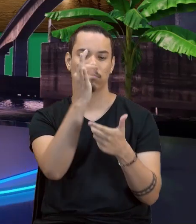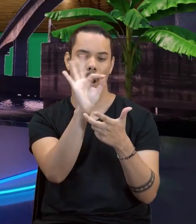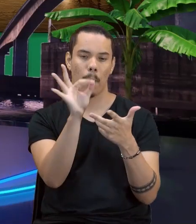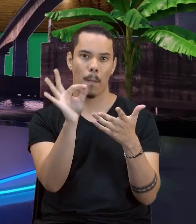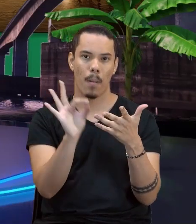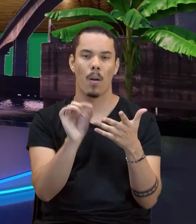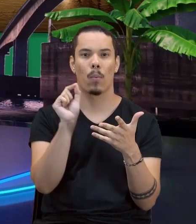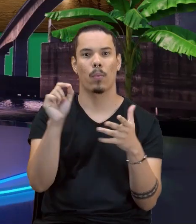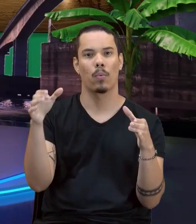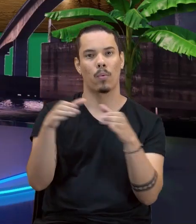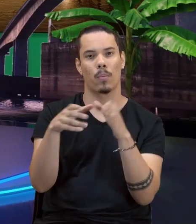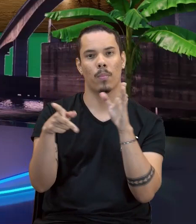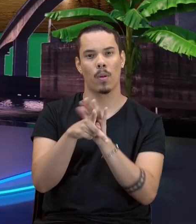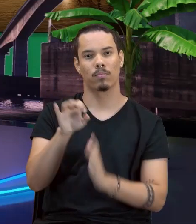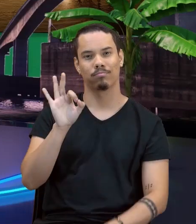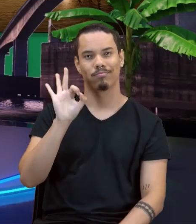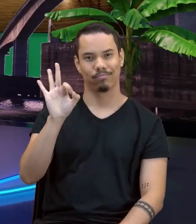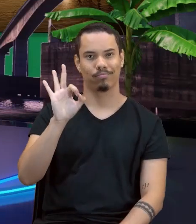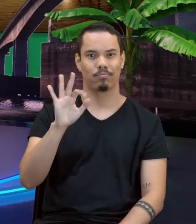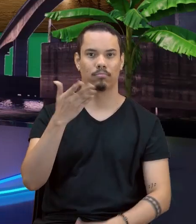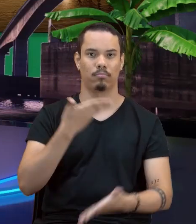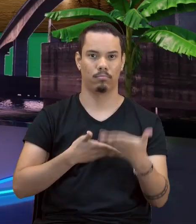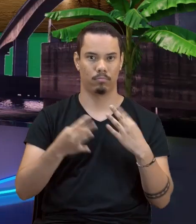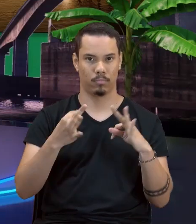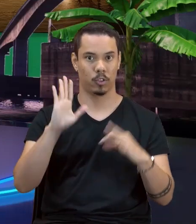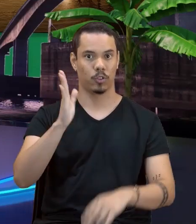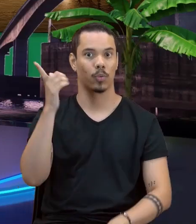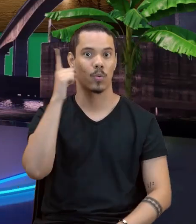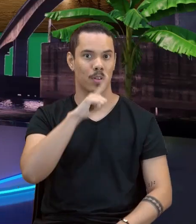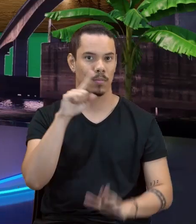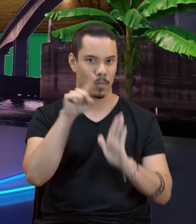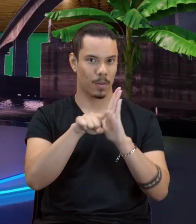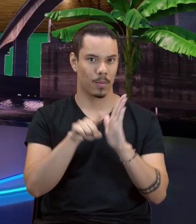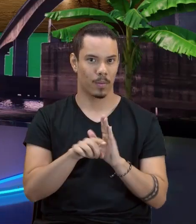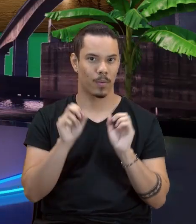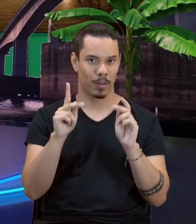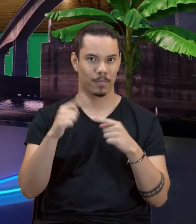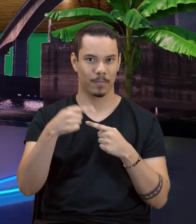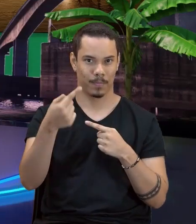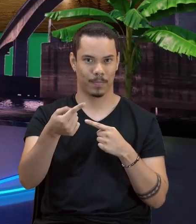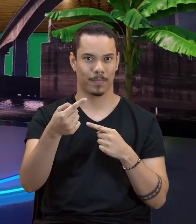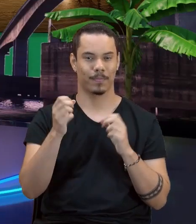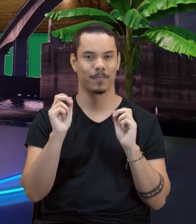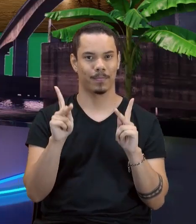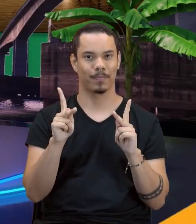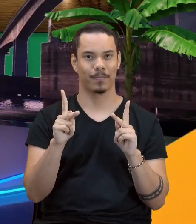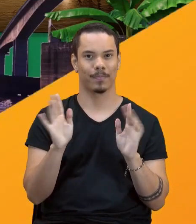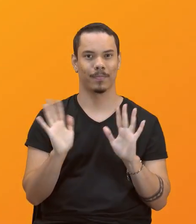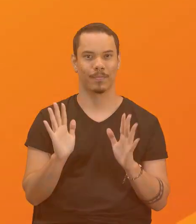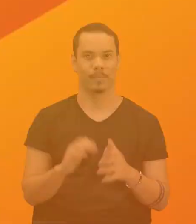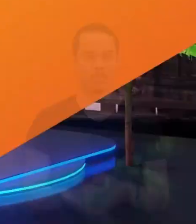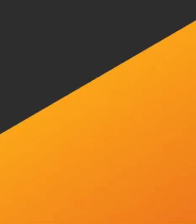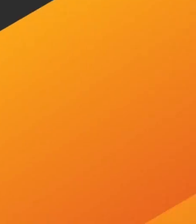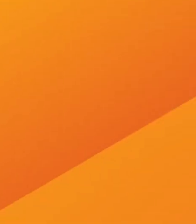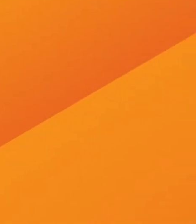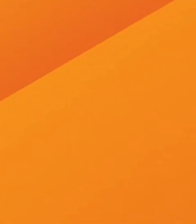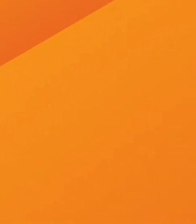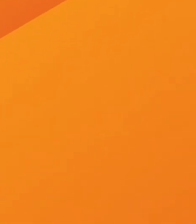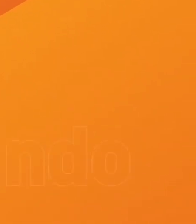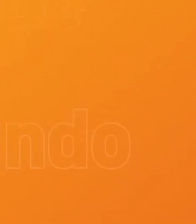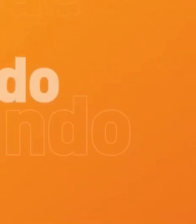galera top da mediação gabaritou as questões. Beleza, até daqui a pouco. Valeu, galera. Tchau.